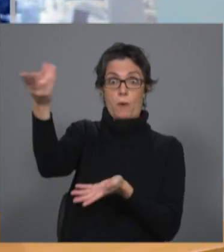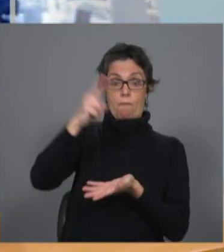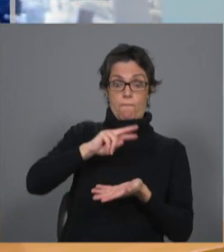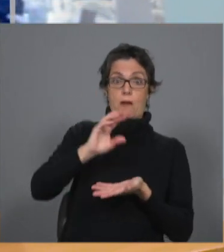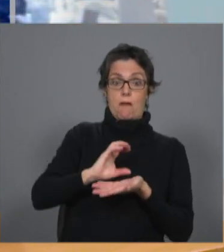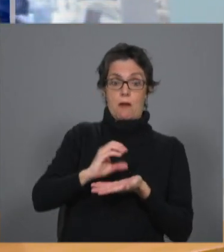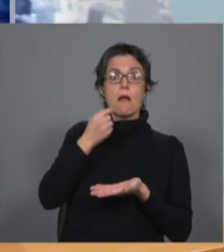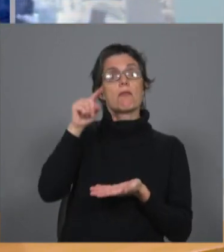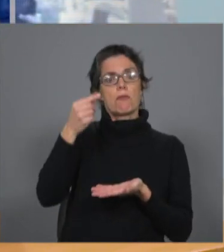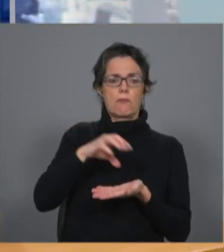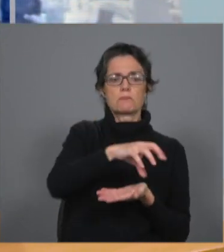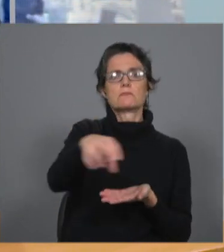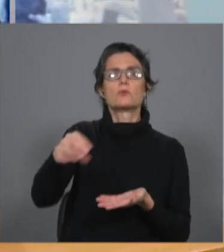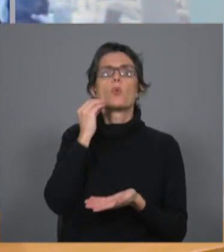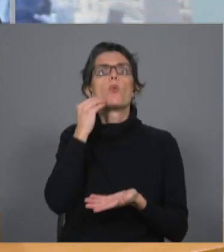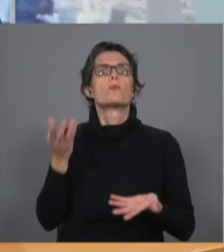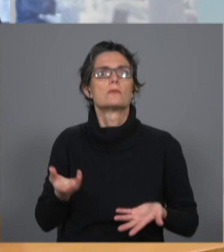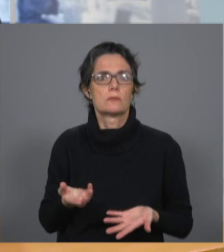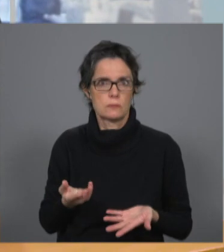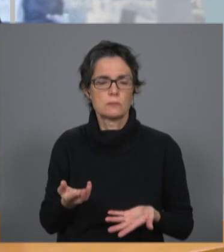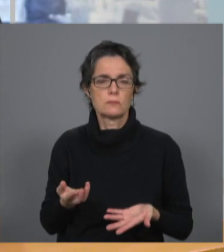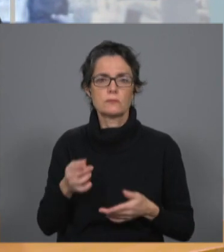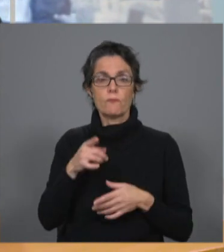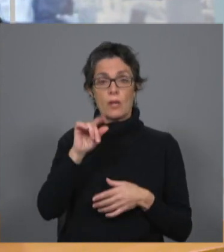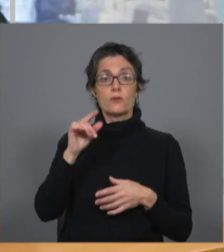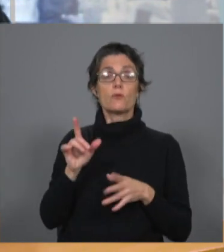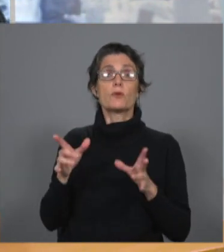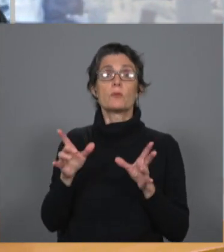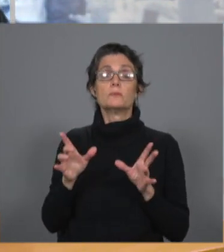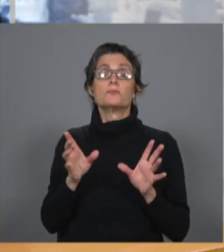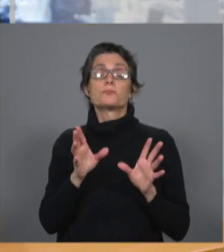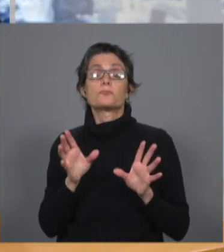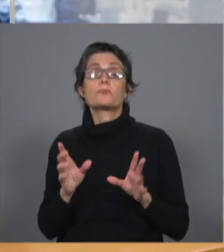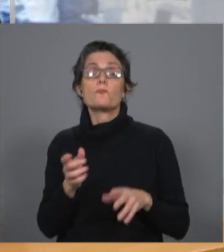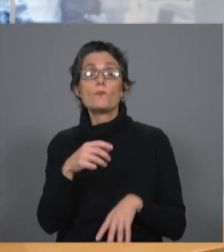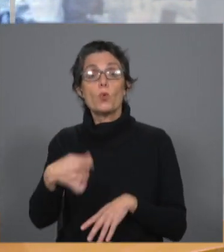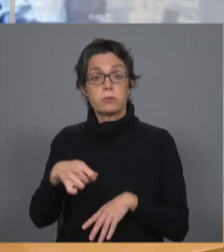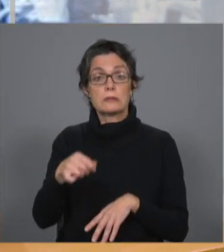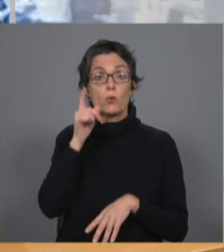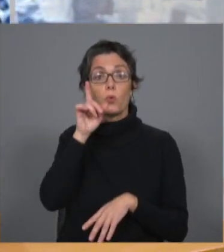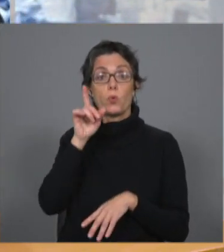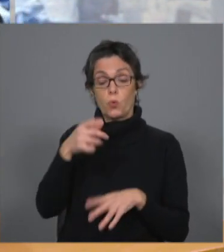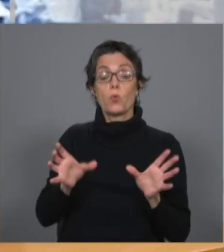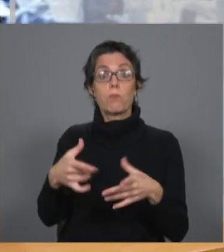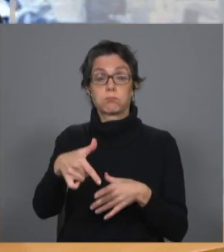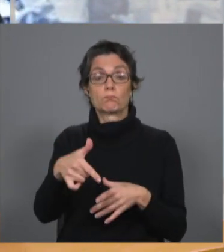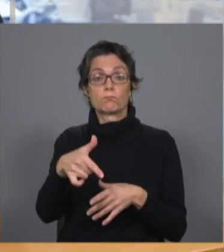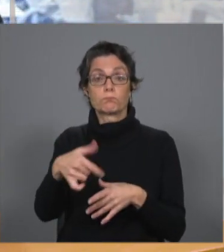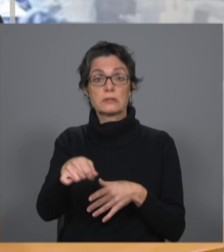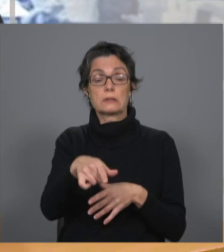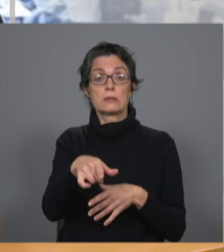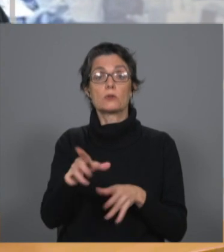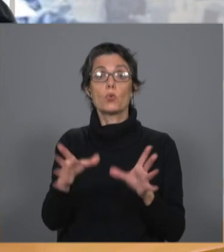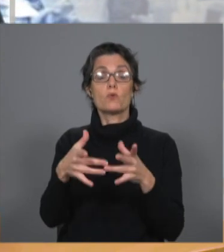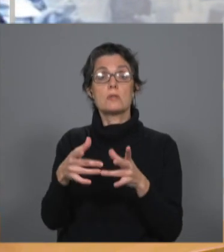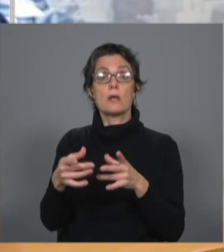ouvimos na Renascença, curiosamente, o Presidente do Conselho Económico e Social, que lidera a concertação social, a defender que também o Conselho